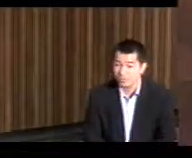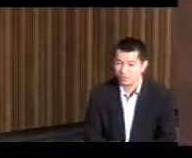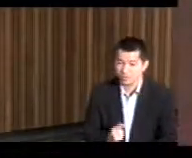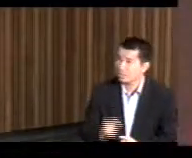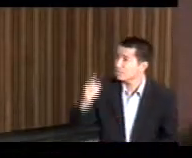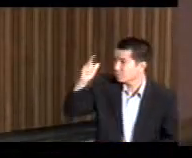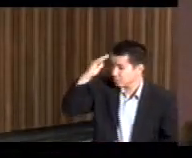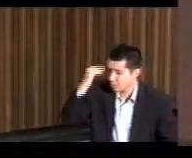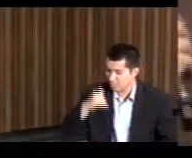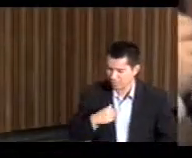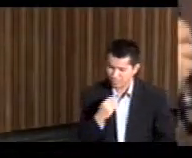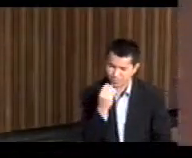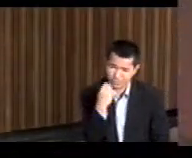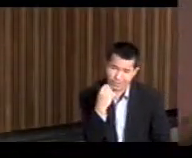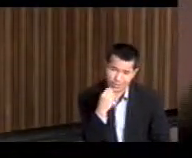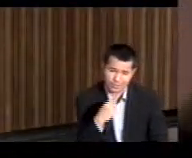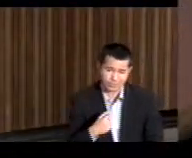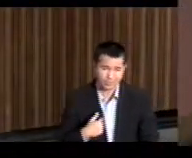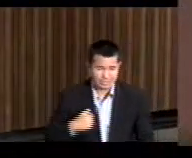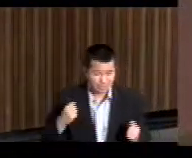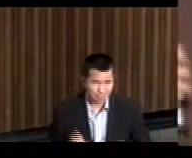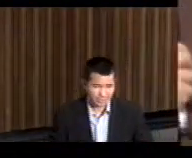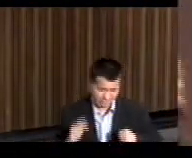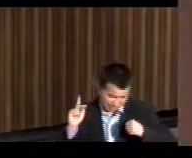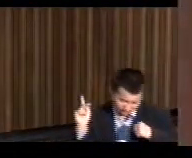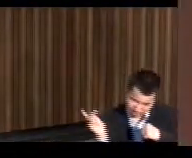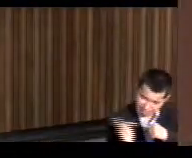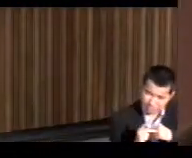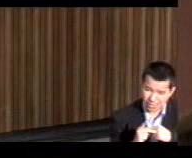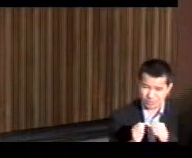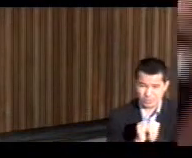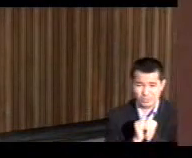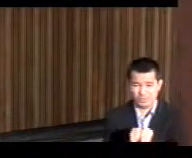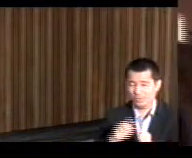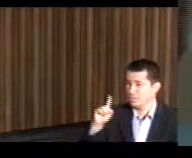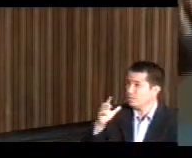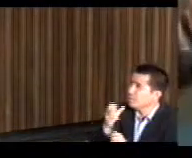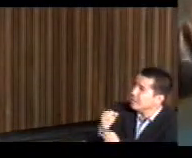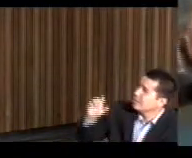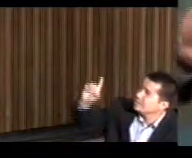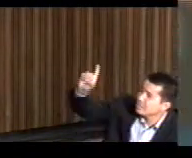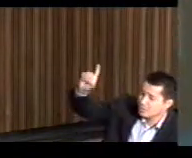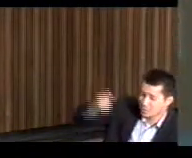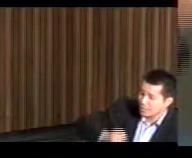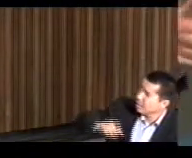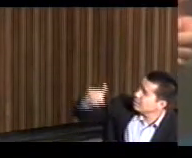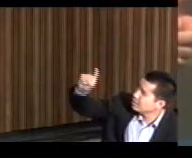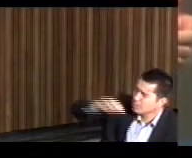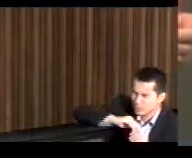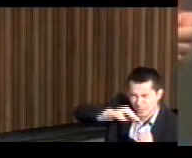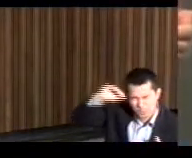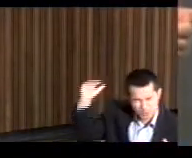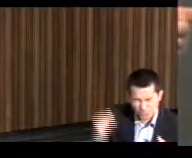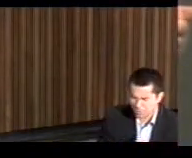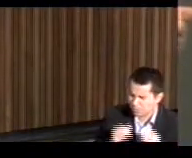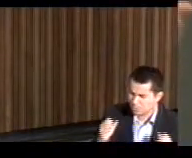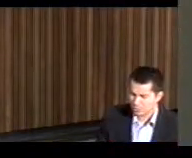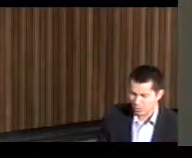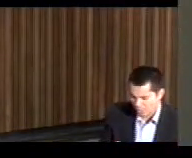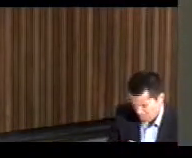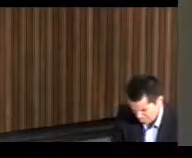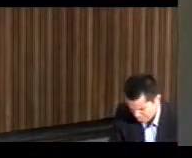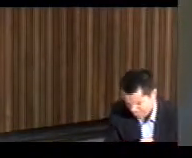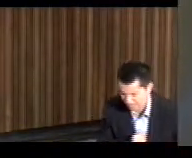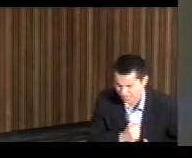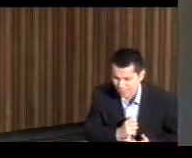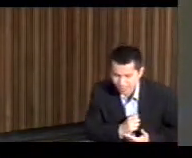humano, sabe com quem você tem um pacto, com o Deus Todo-Poderoso que te ama, um Deus